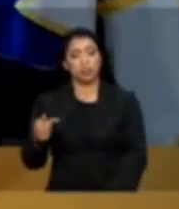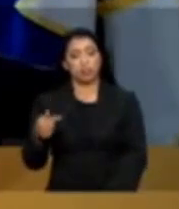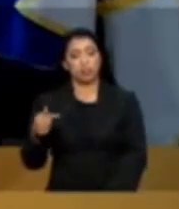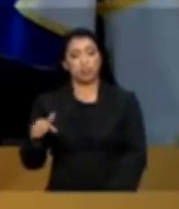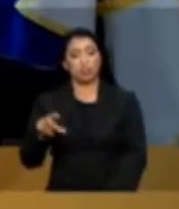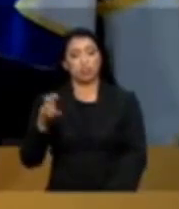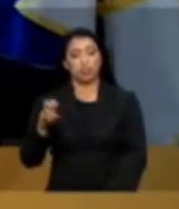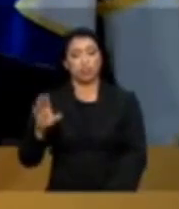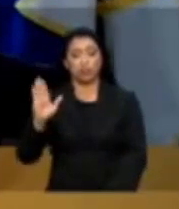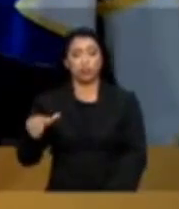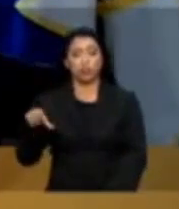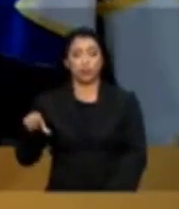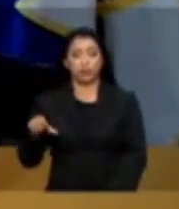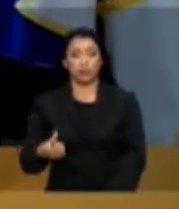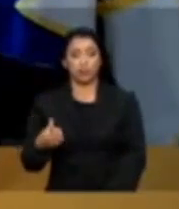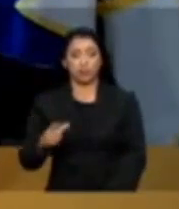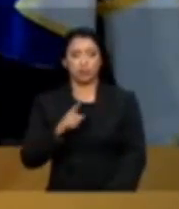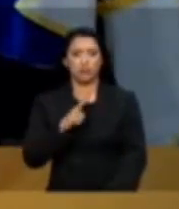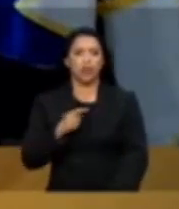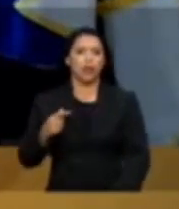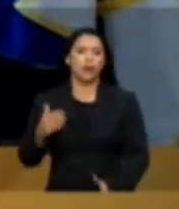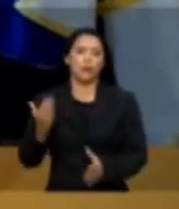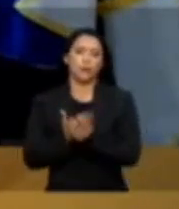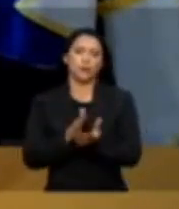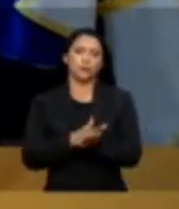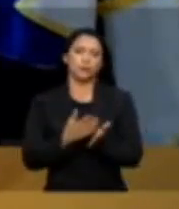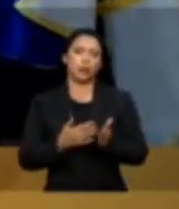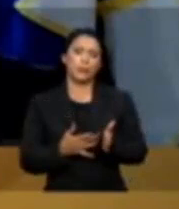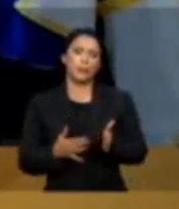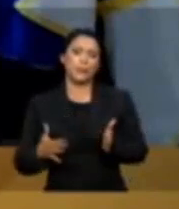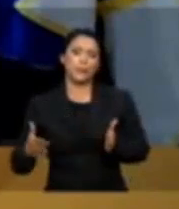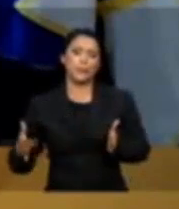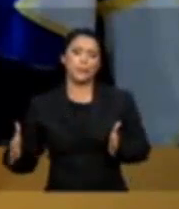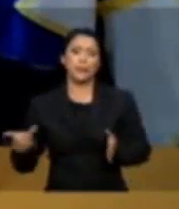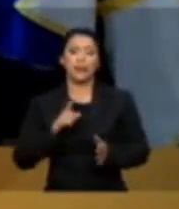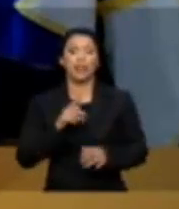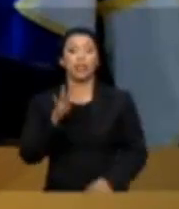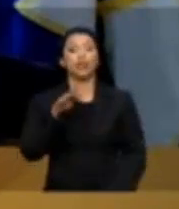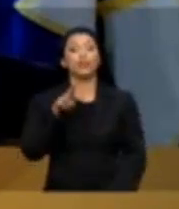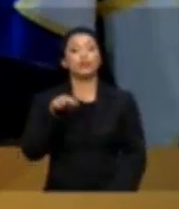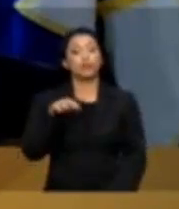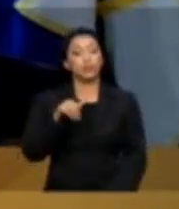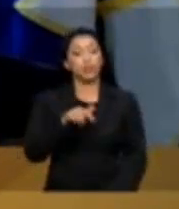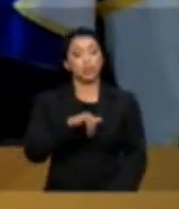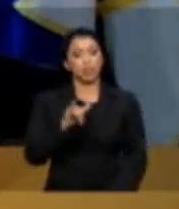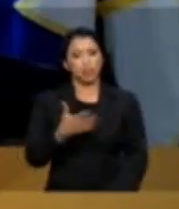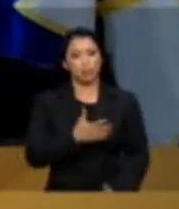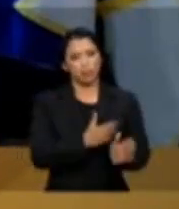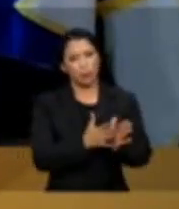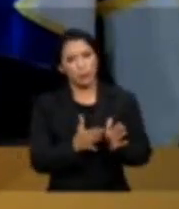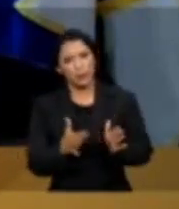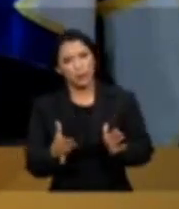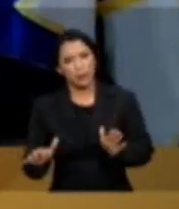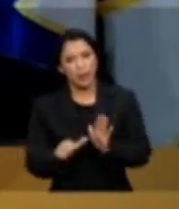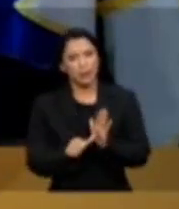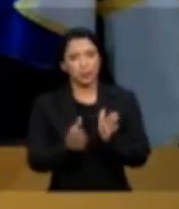1775, de 96, que previu um longo processo deflagrado por iniciativa da FUNAI. No seu curso, a